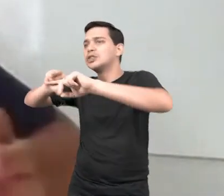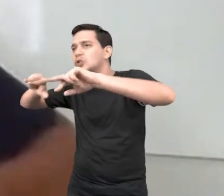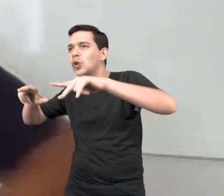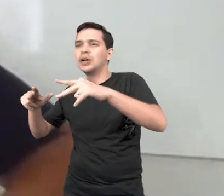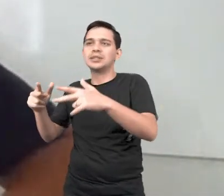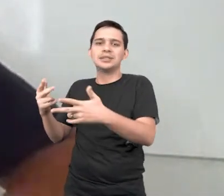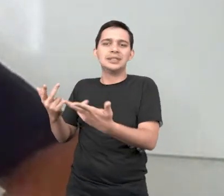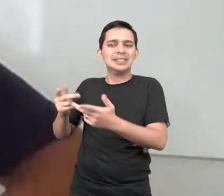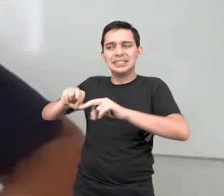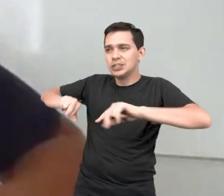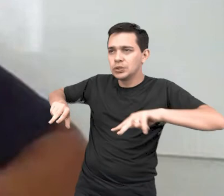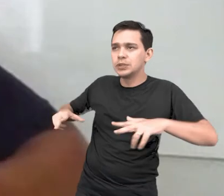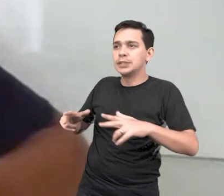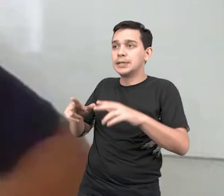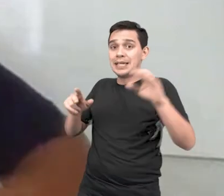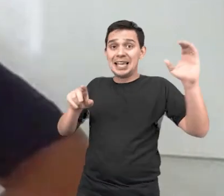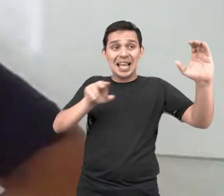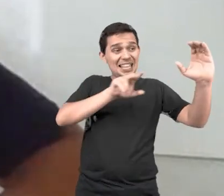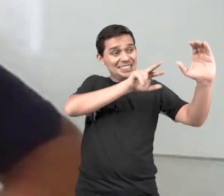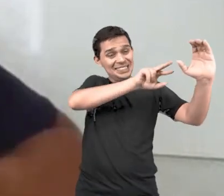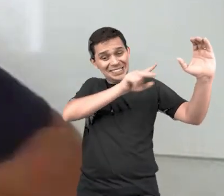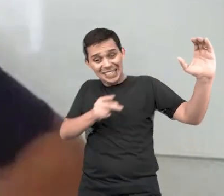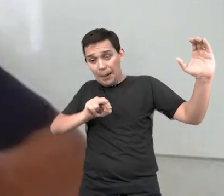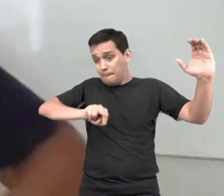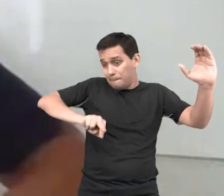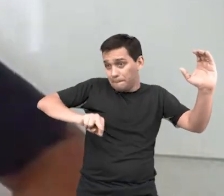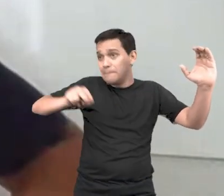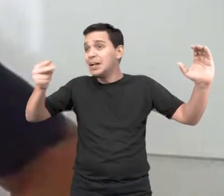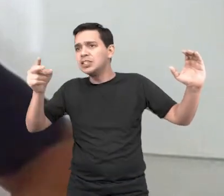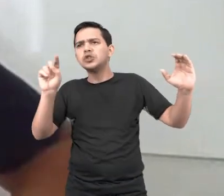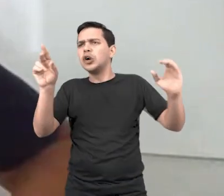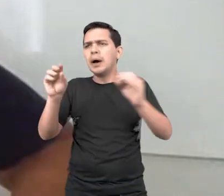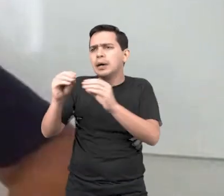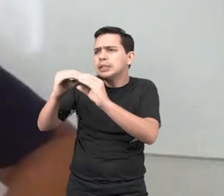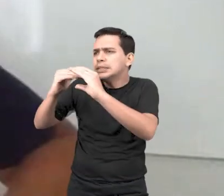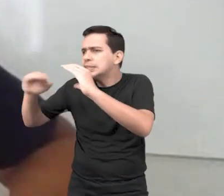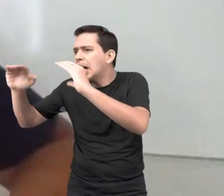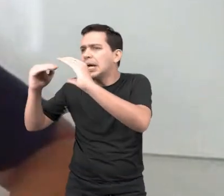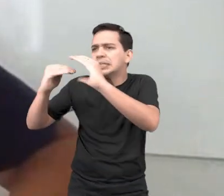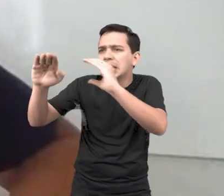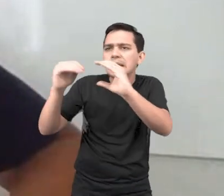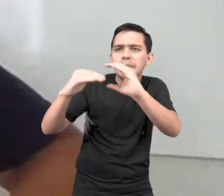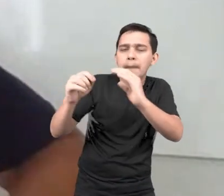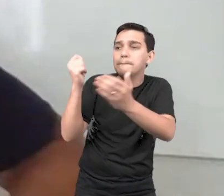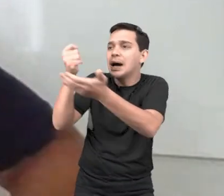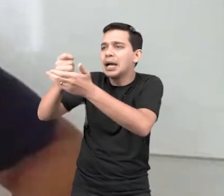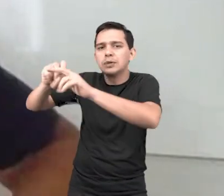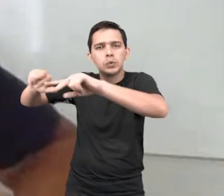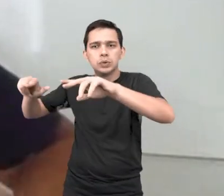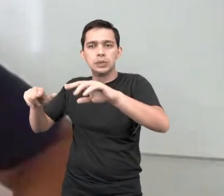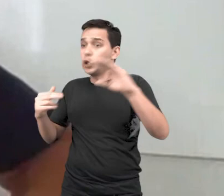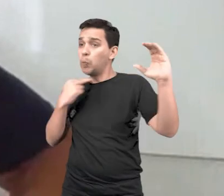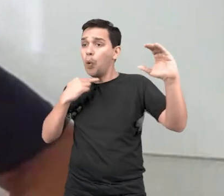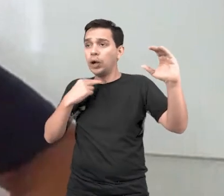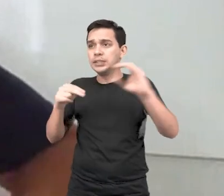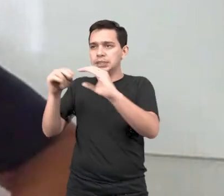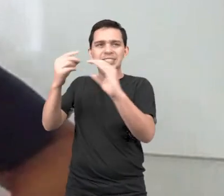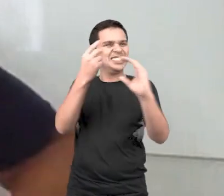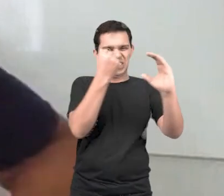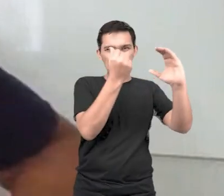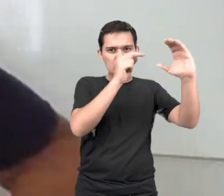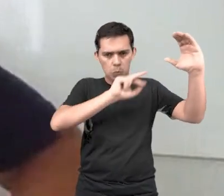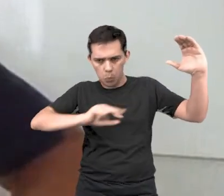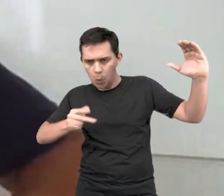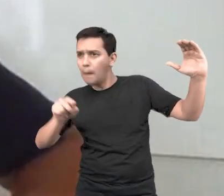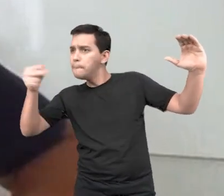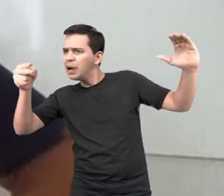recursos. Daquela conta, os recursos só podem sair para o pagamento de despesas da educação. Eles não podem ser transferidos para outras